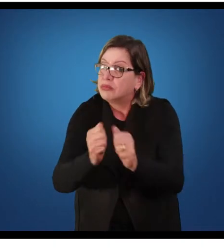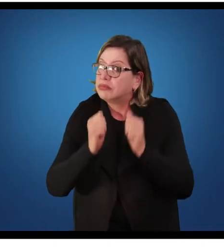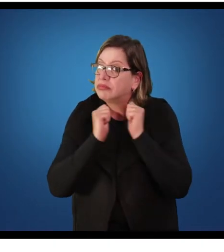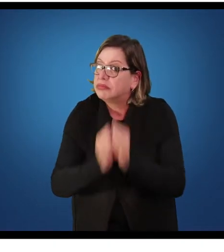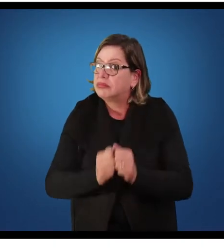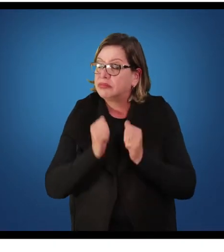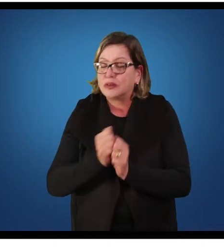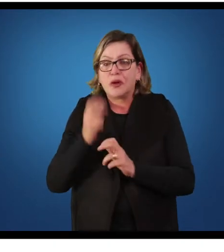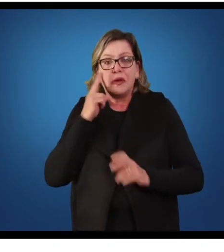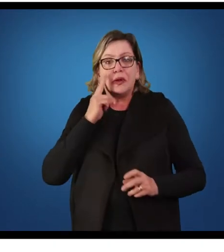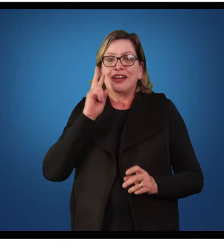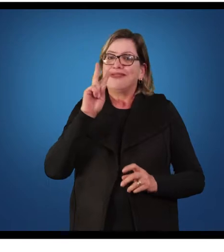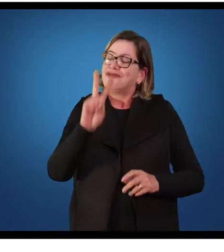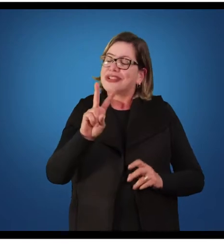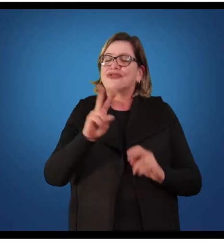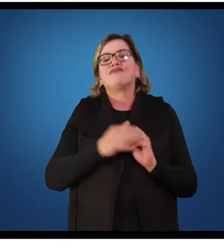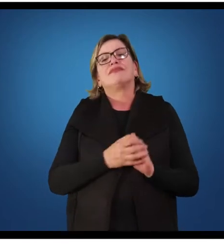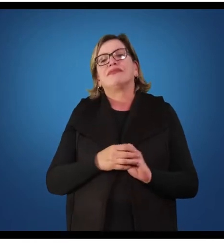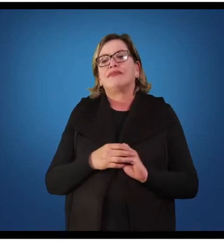juntos.